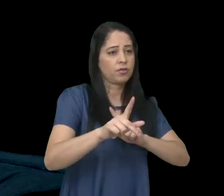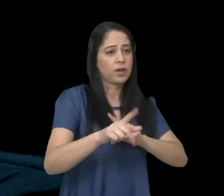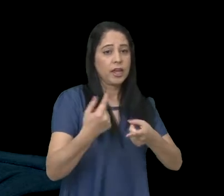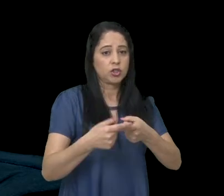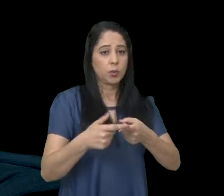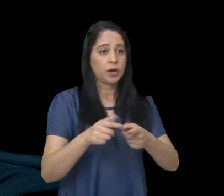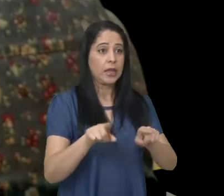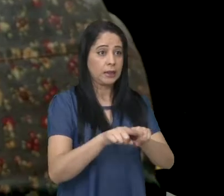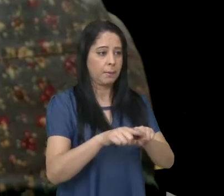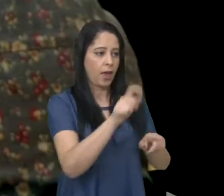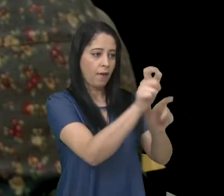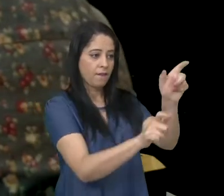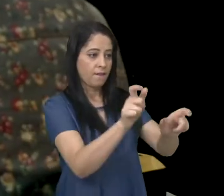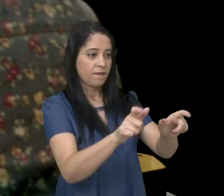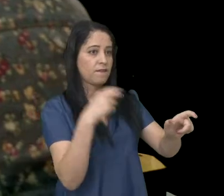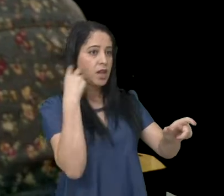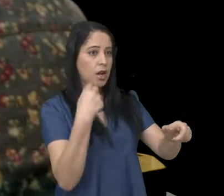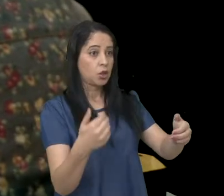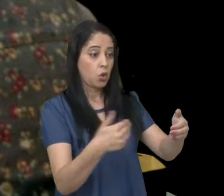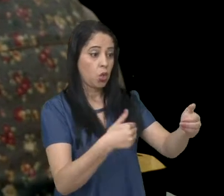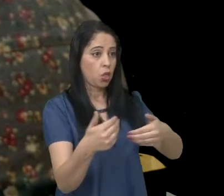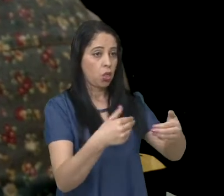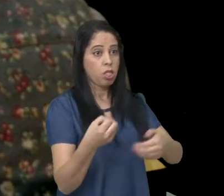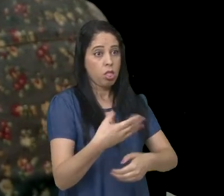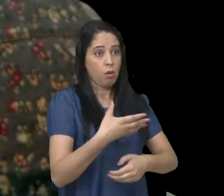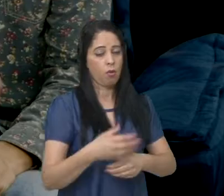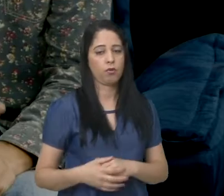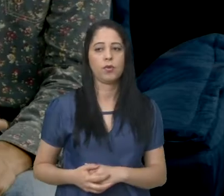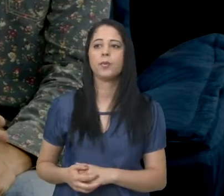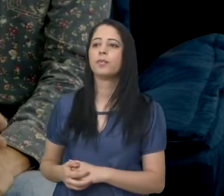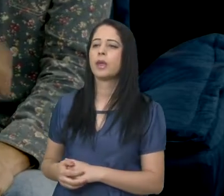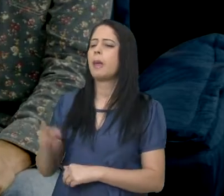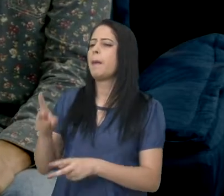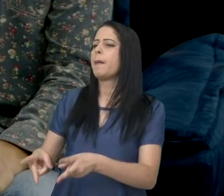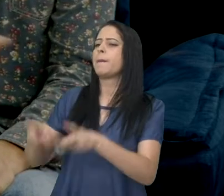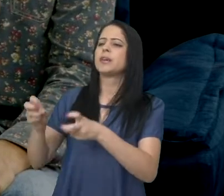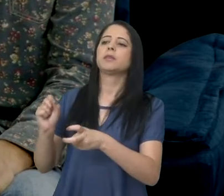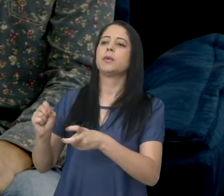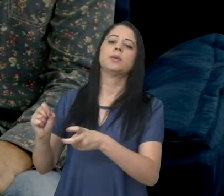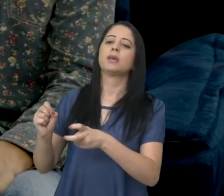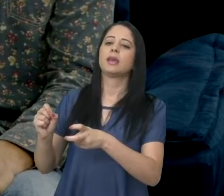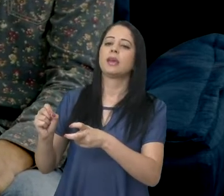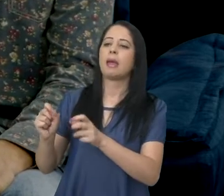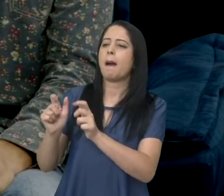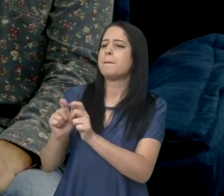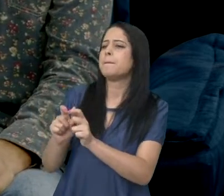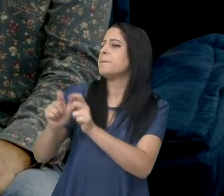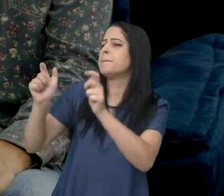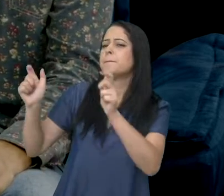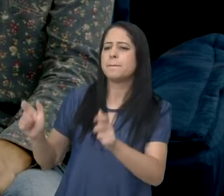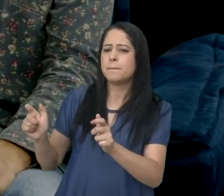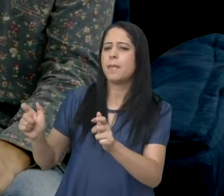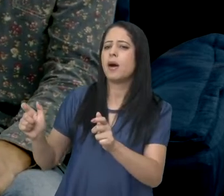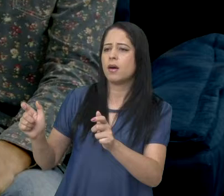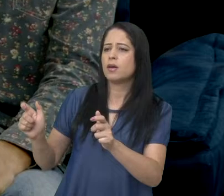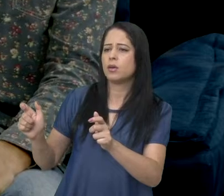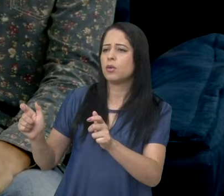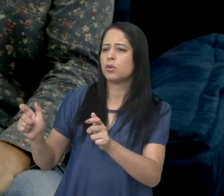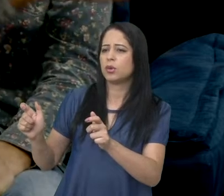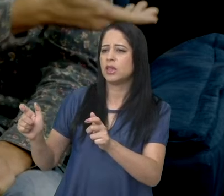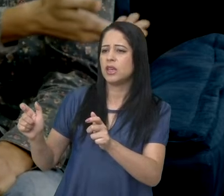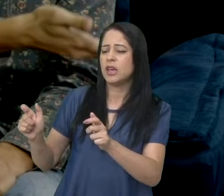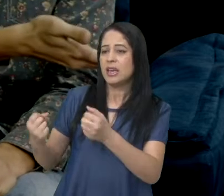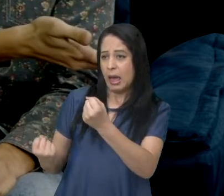que estão entrando. Então, e você também, eu percebo que parte do seu eleitorado, né, as pessoas que estão trabalhando próximas a você, elas estão com você, inclusive até